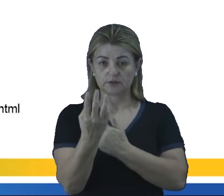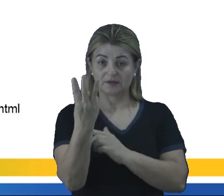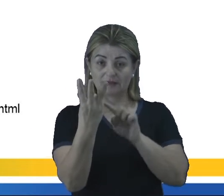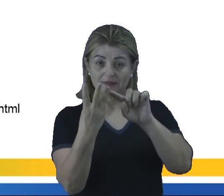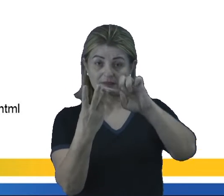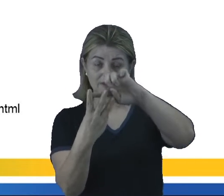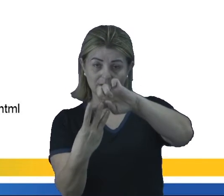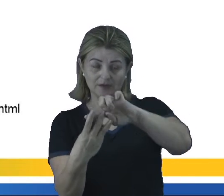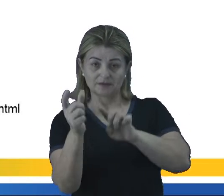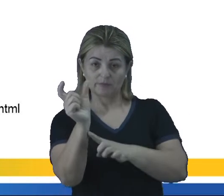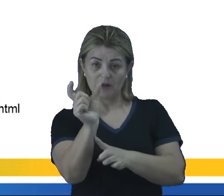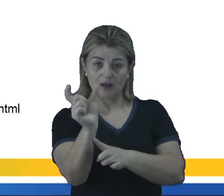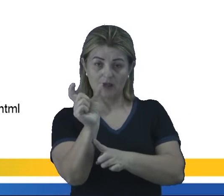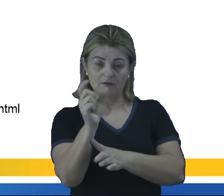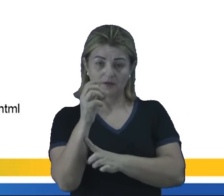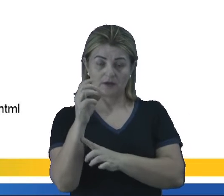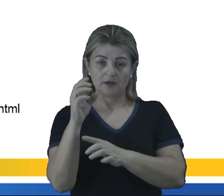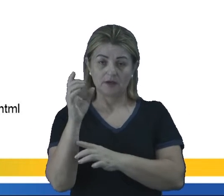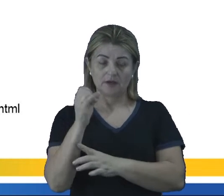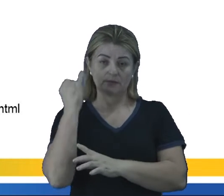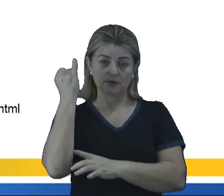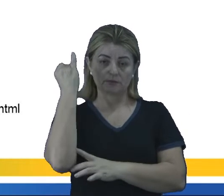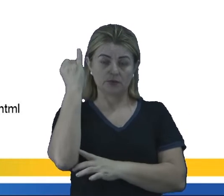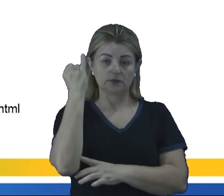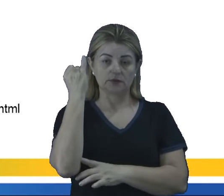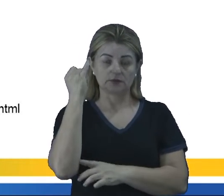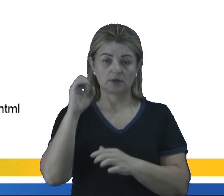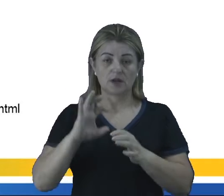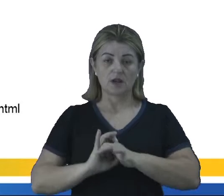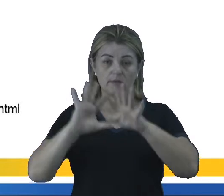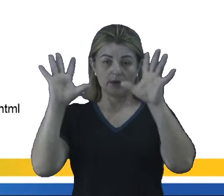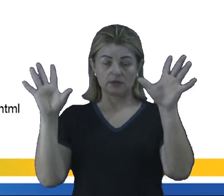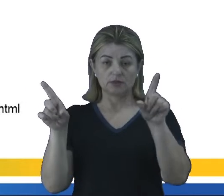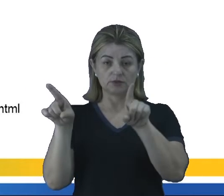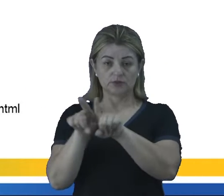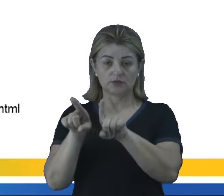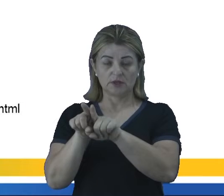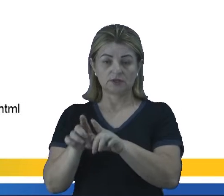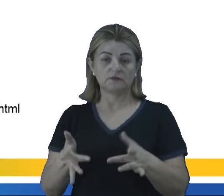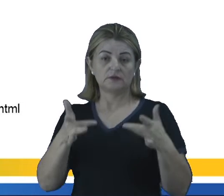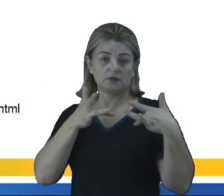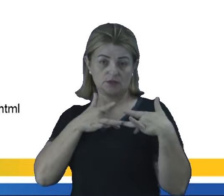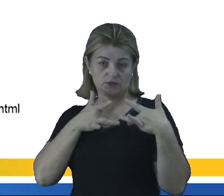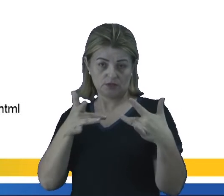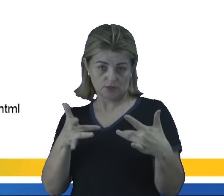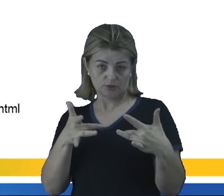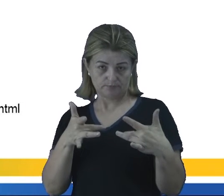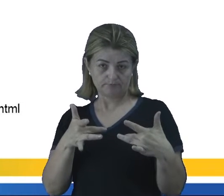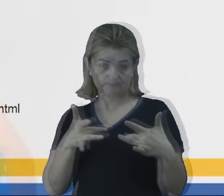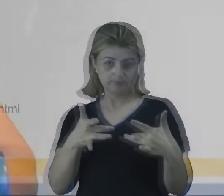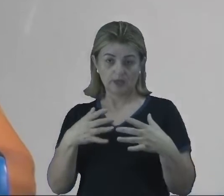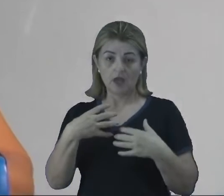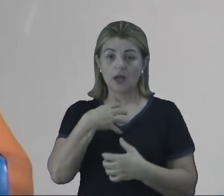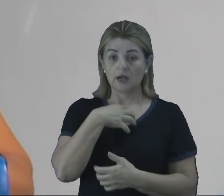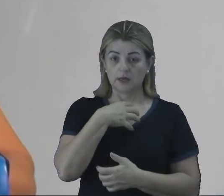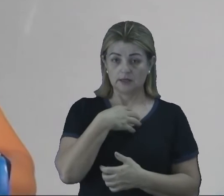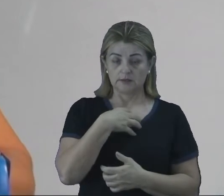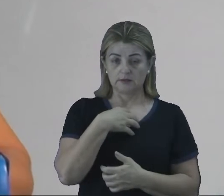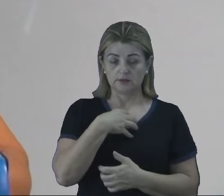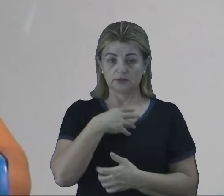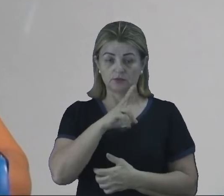E. Aspiração de amor e morte, condoreirismo, hipérboles. Primeiro vocês vão observar